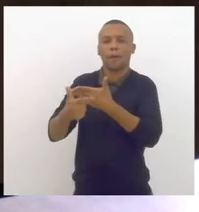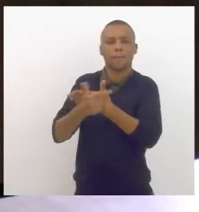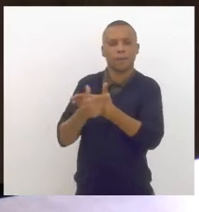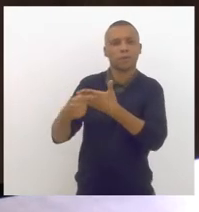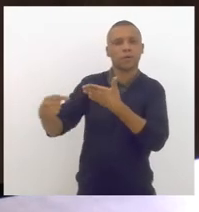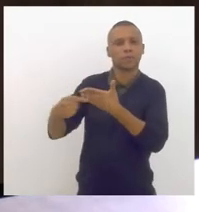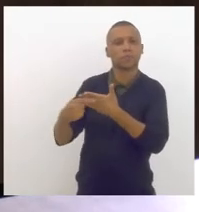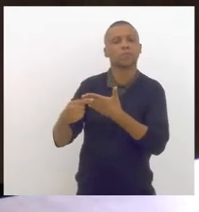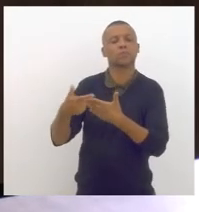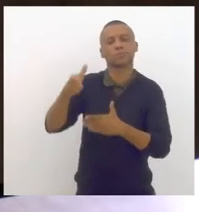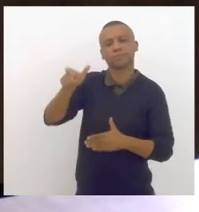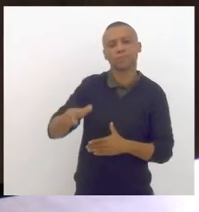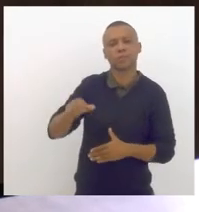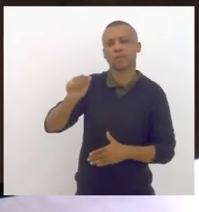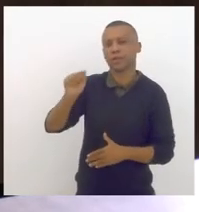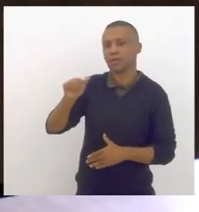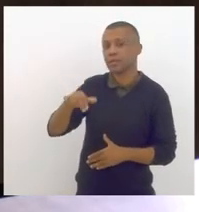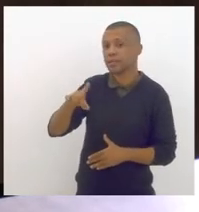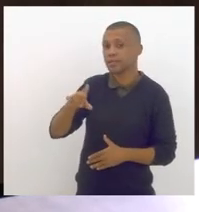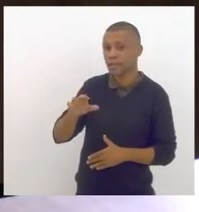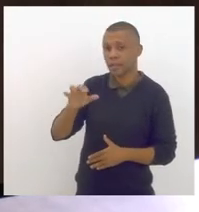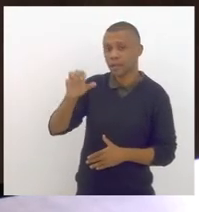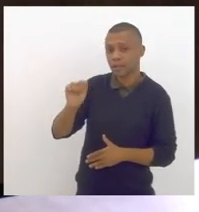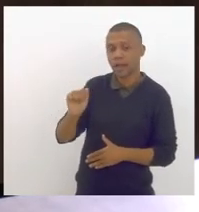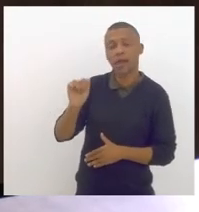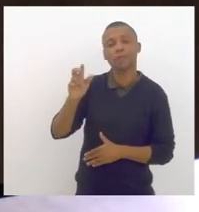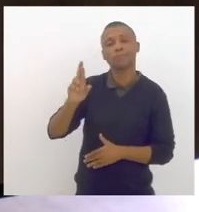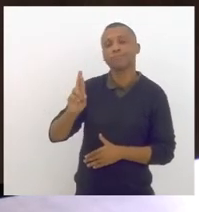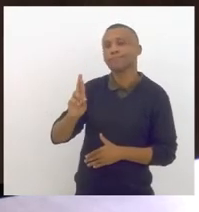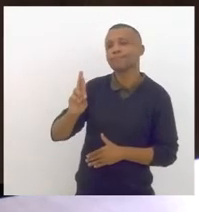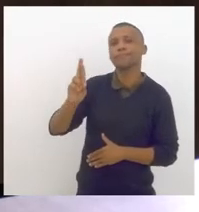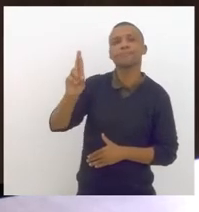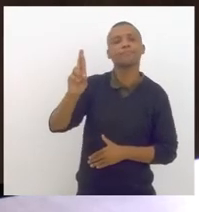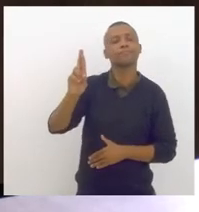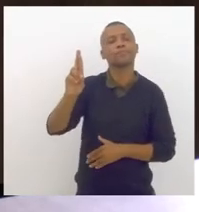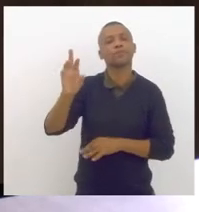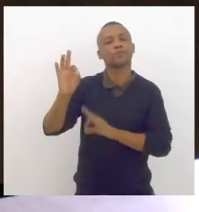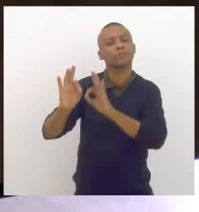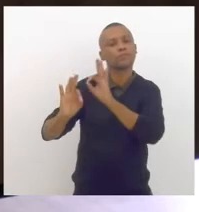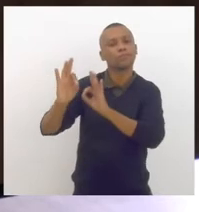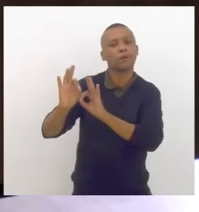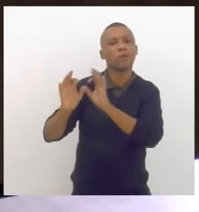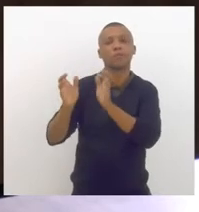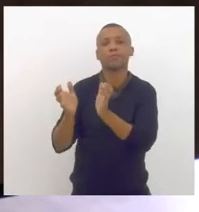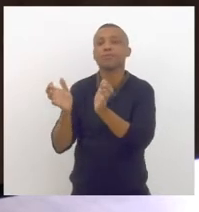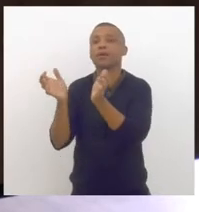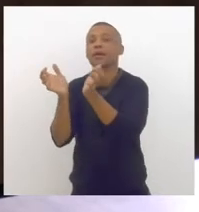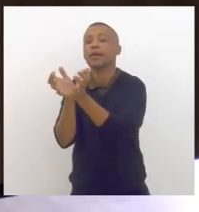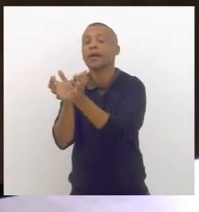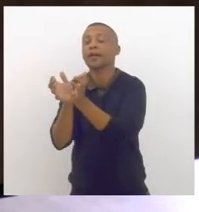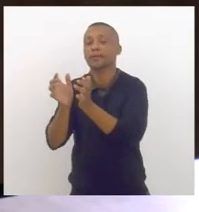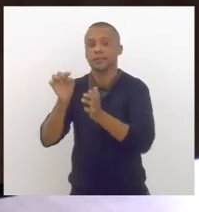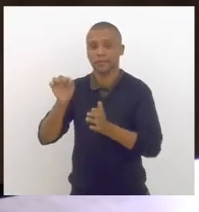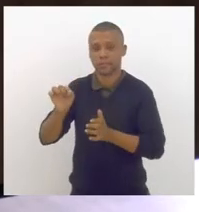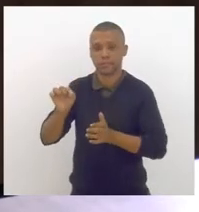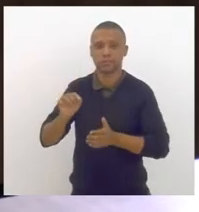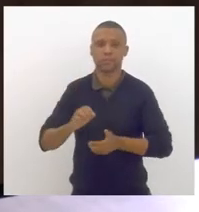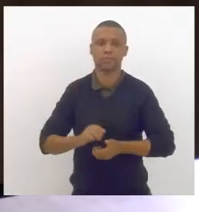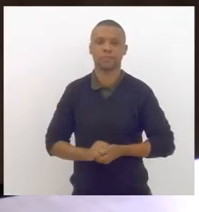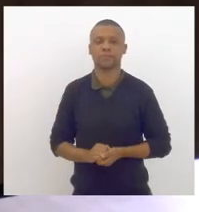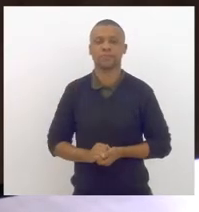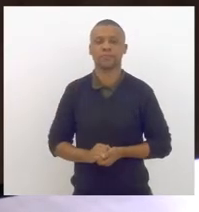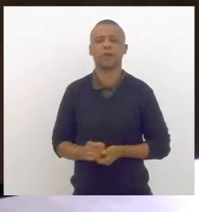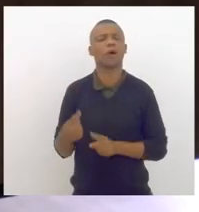da doutora Andréa Sena à frente do seu organismo de classe. Por que falo isso?